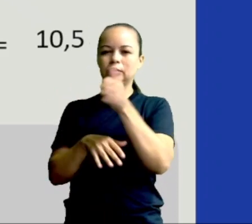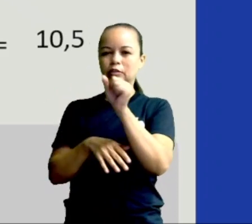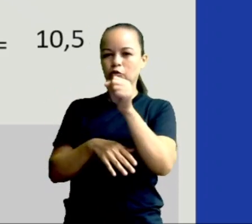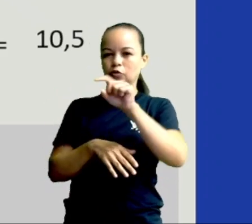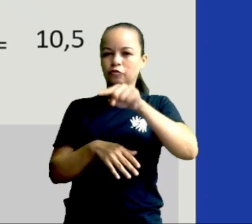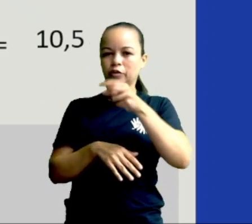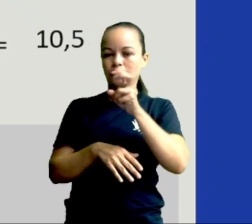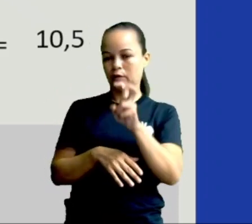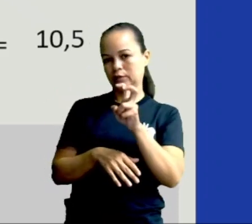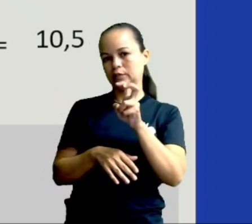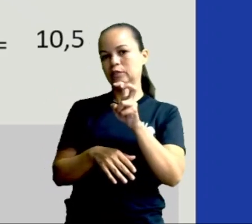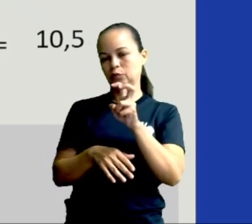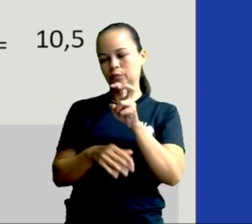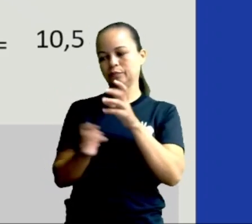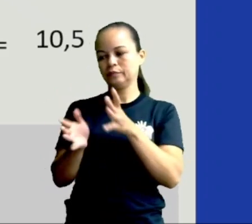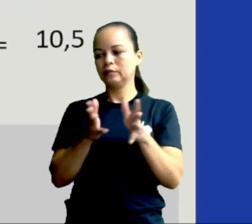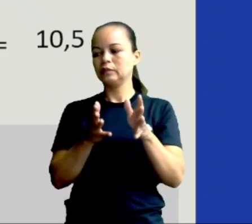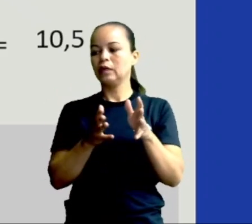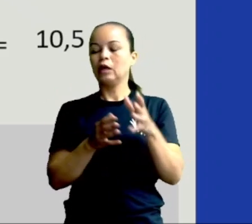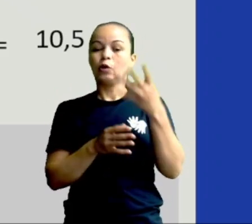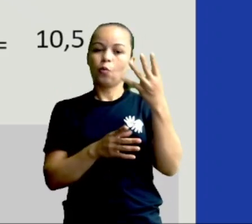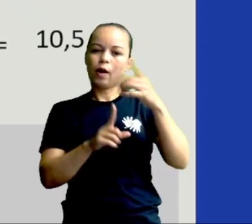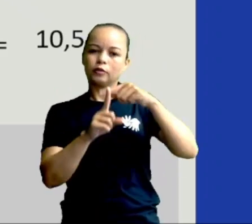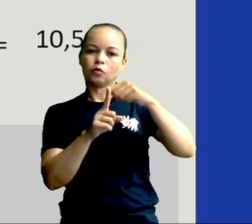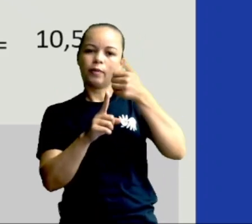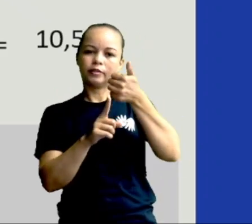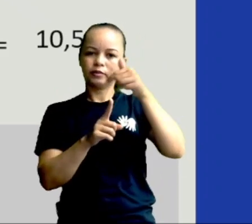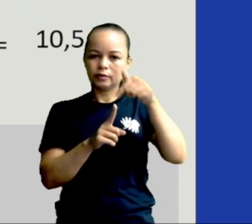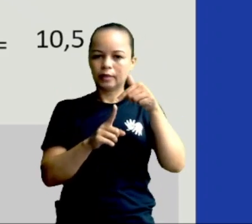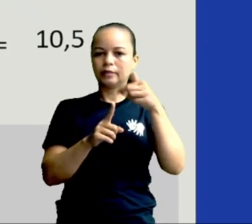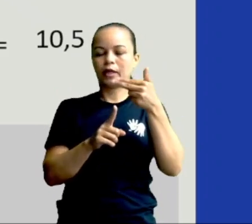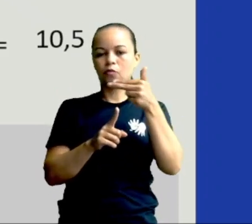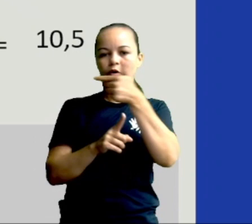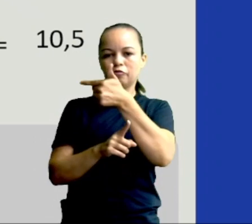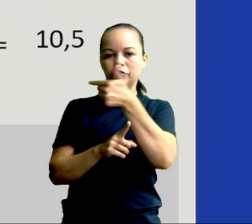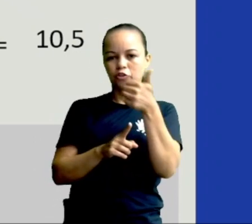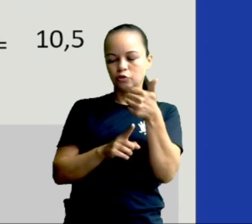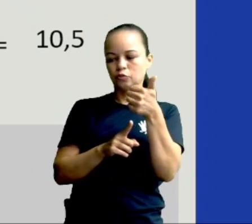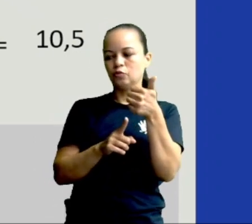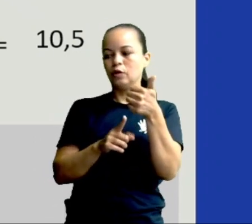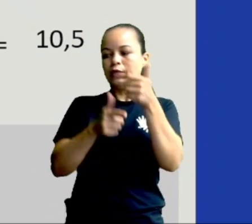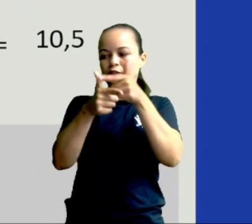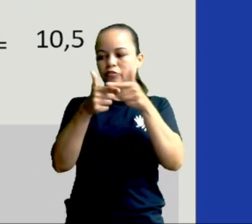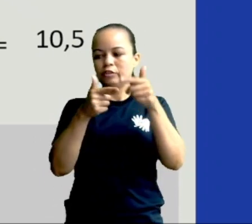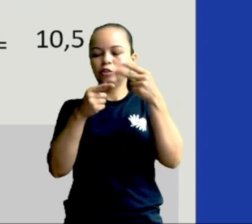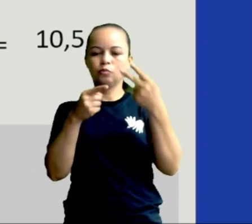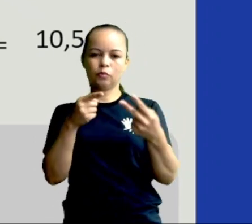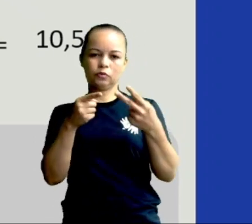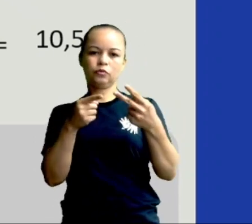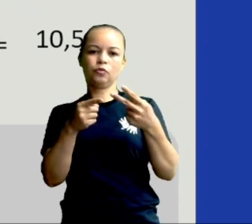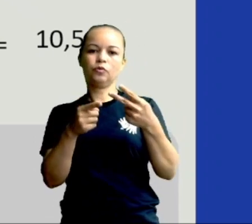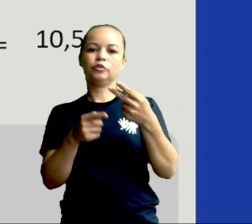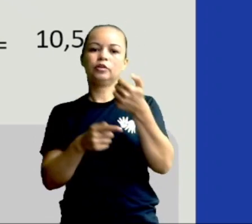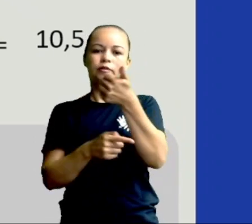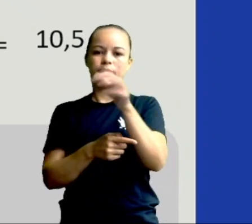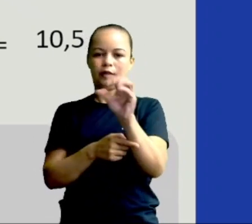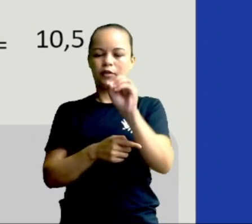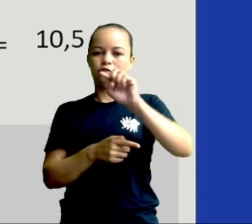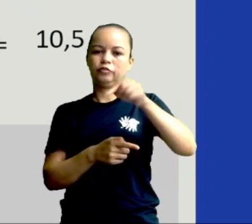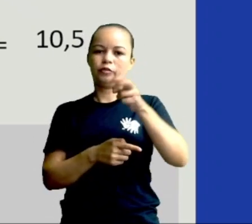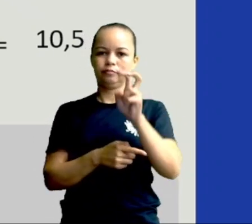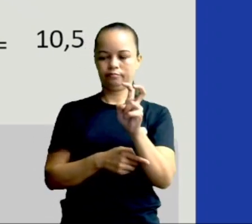gente vai ter o quê? Adiciono os 2, que vai dar 21, divido por 2, que é